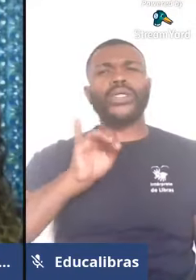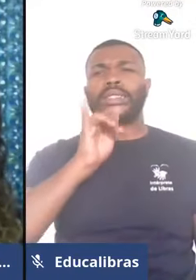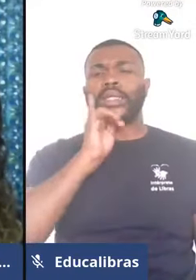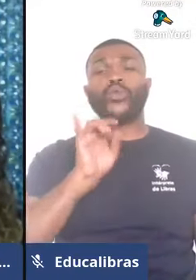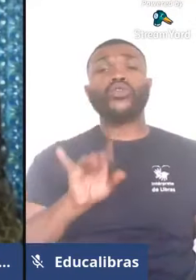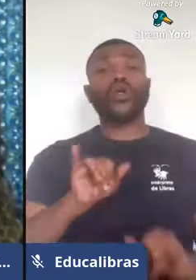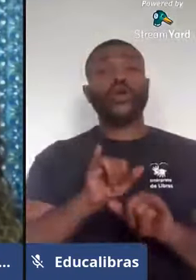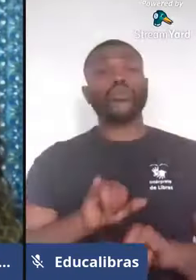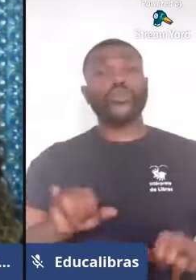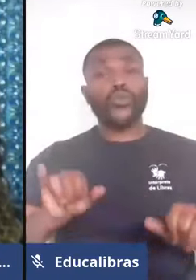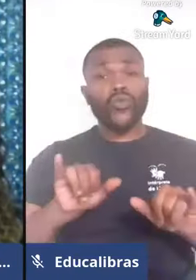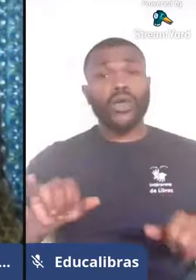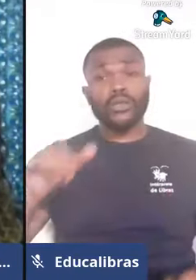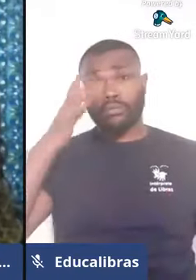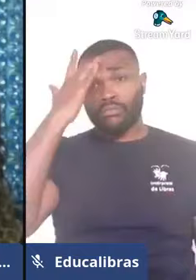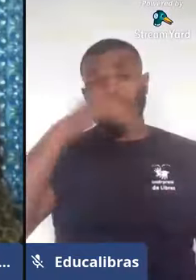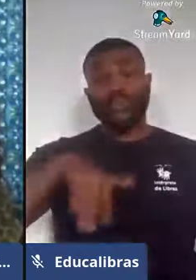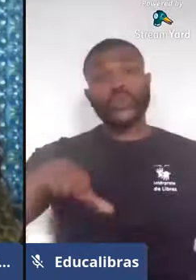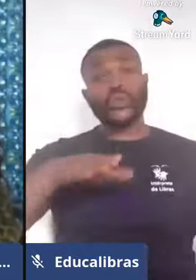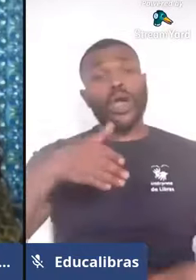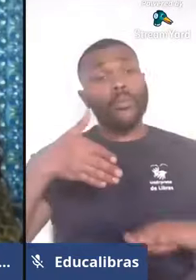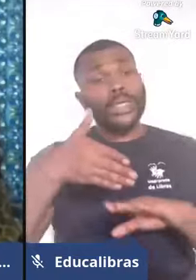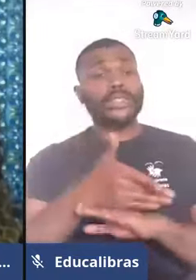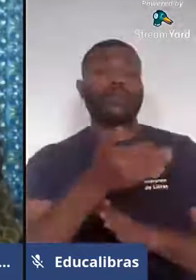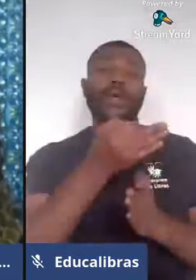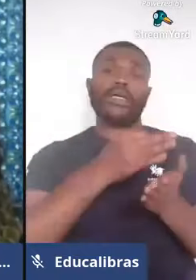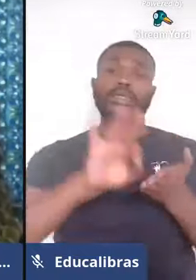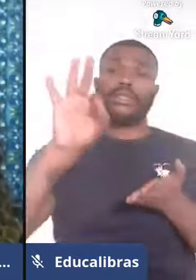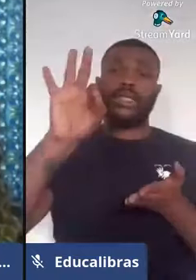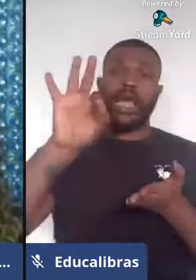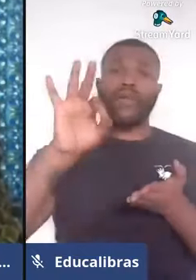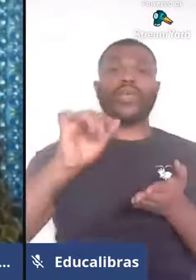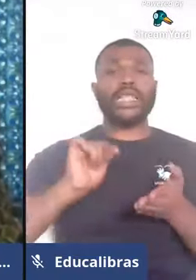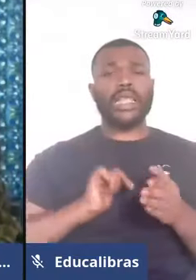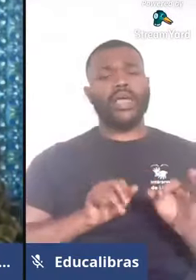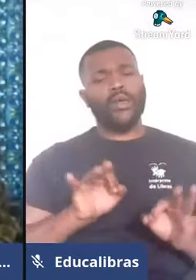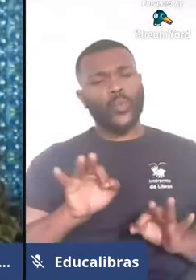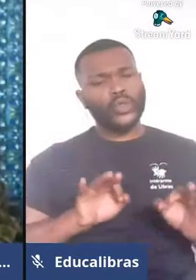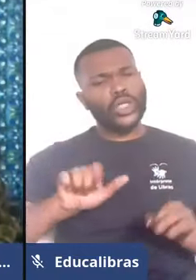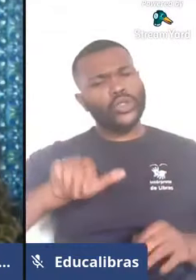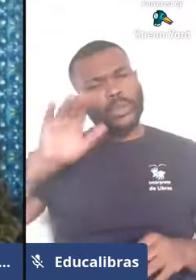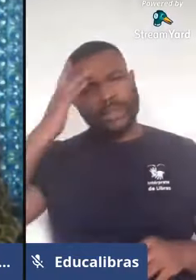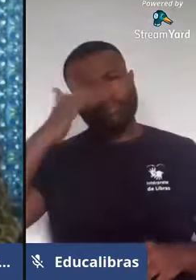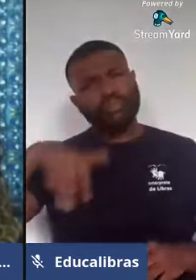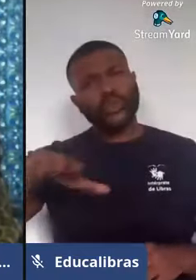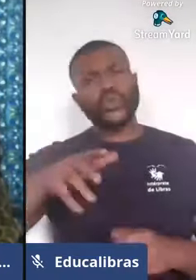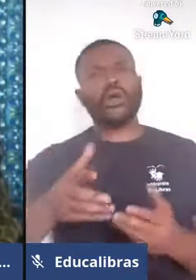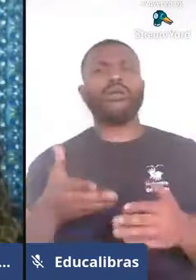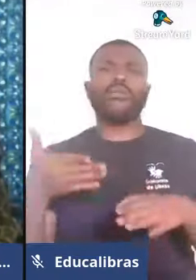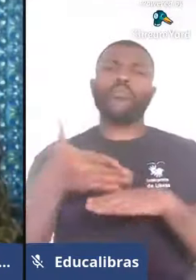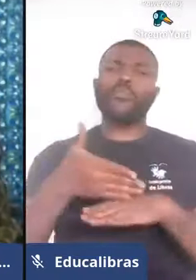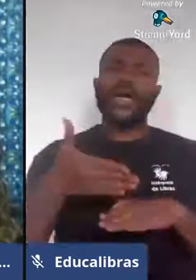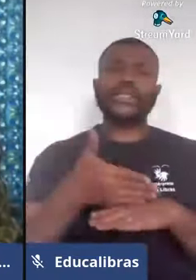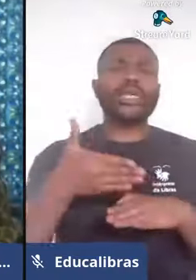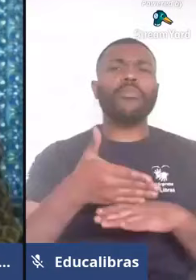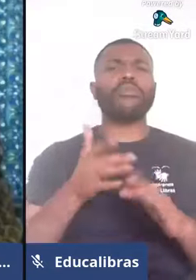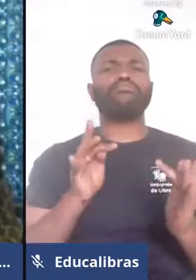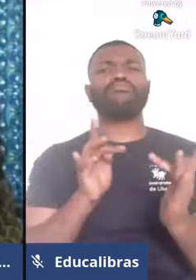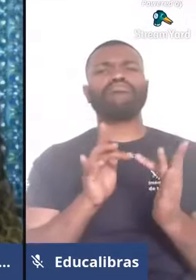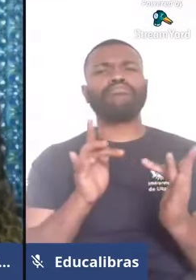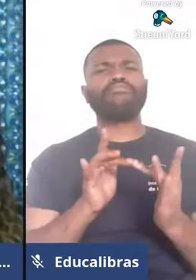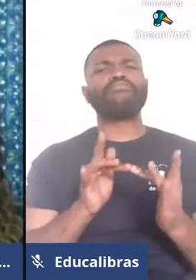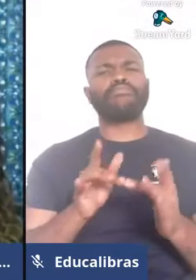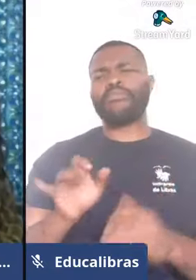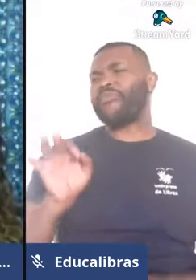pessoas participarem, né, se inscreverem, né, e ter mais projetos lá, ter mais gente participando dessa rede, então acho que é um projeto muito feliz,